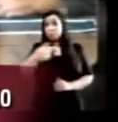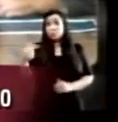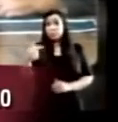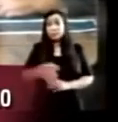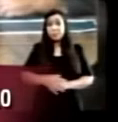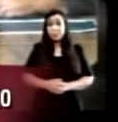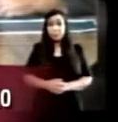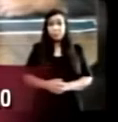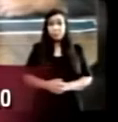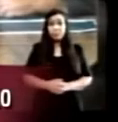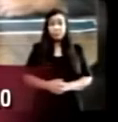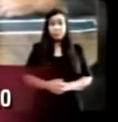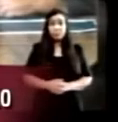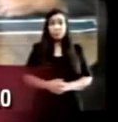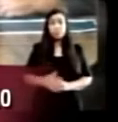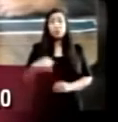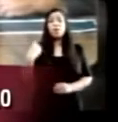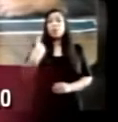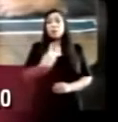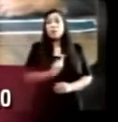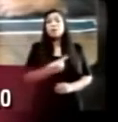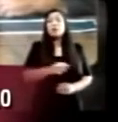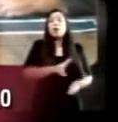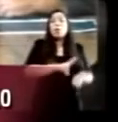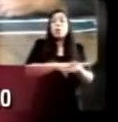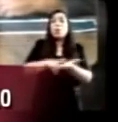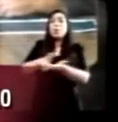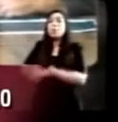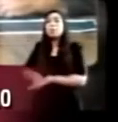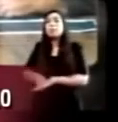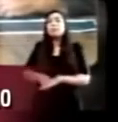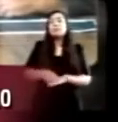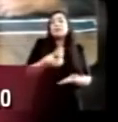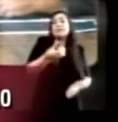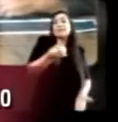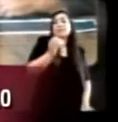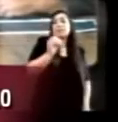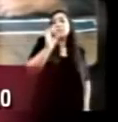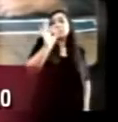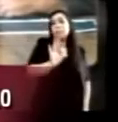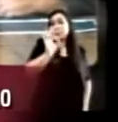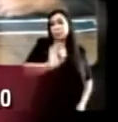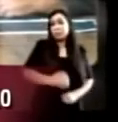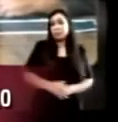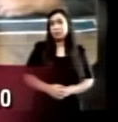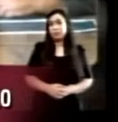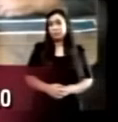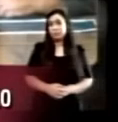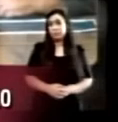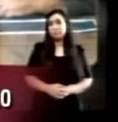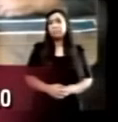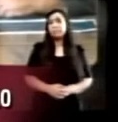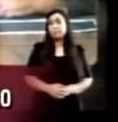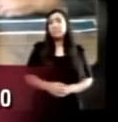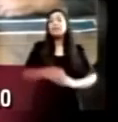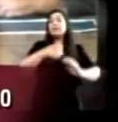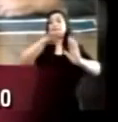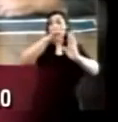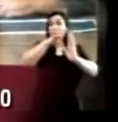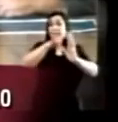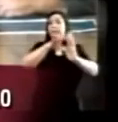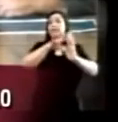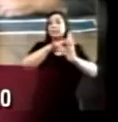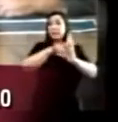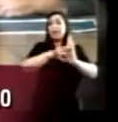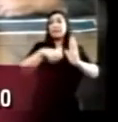semana. A nossa taxa de ocupação está batendo nos 60%. E ela estava caindo e